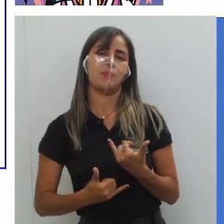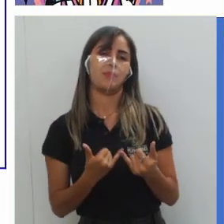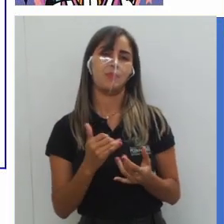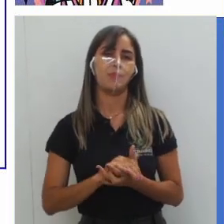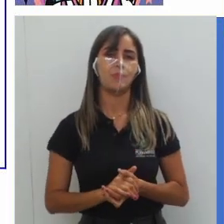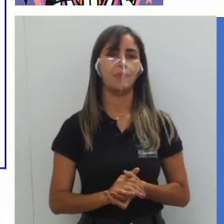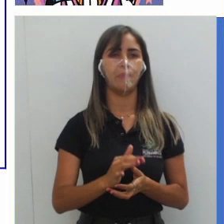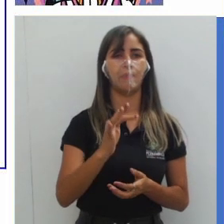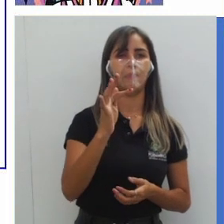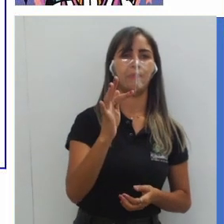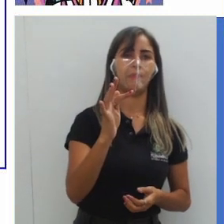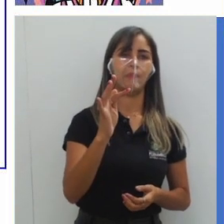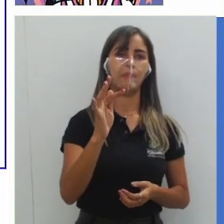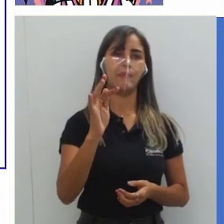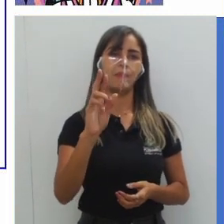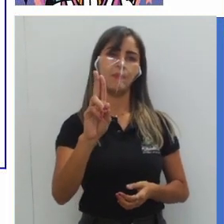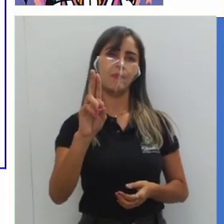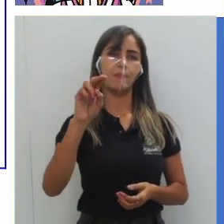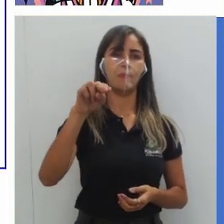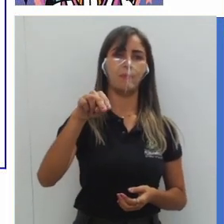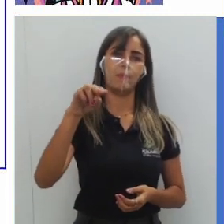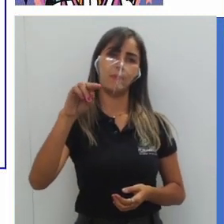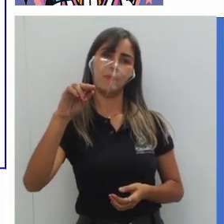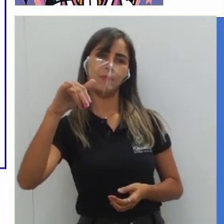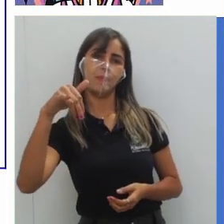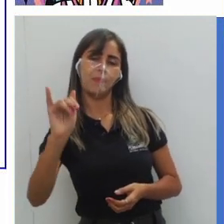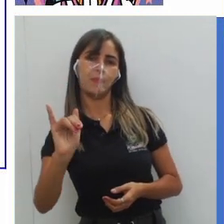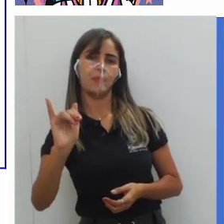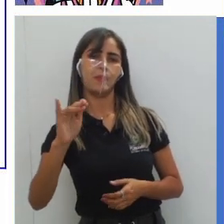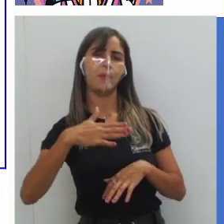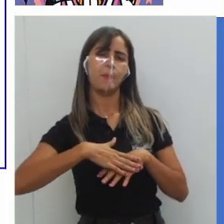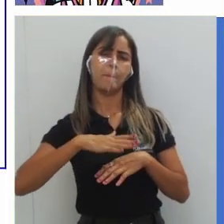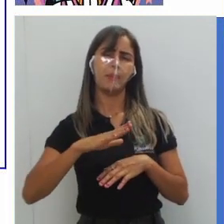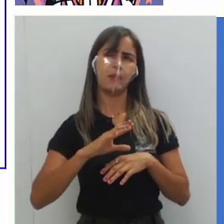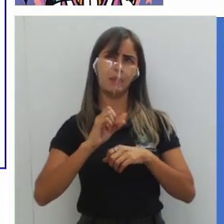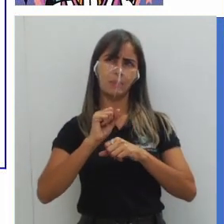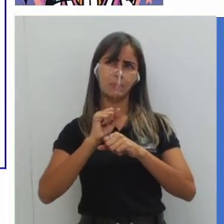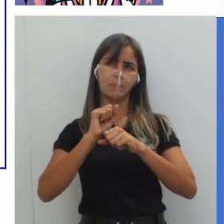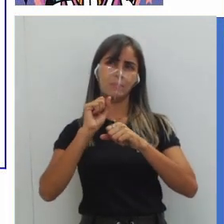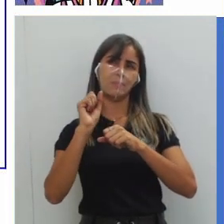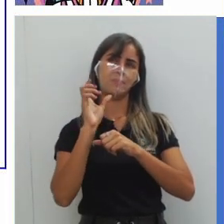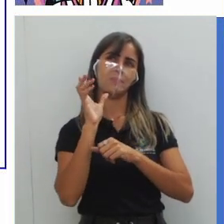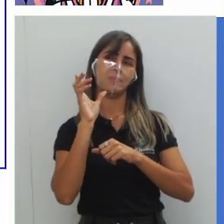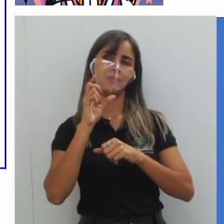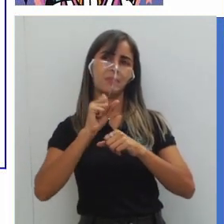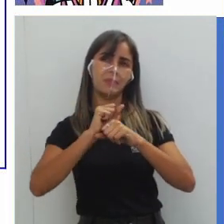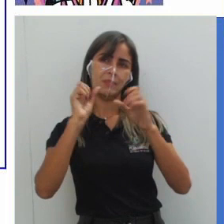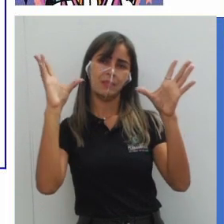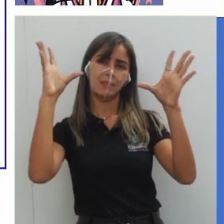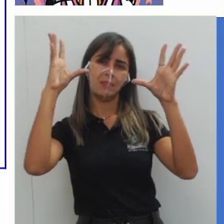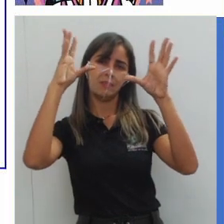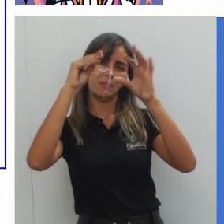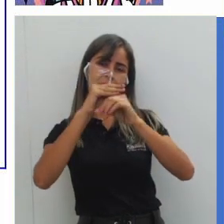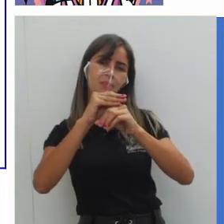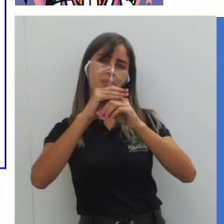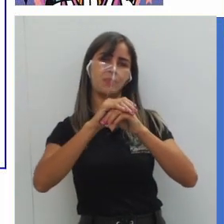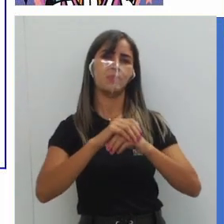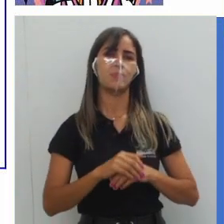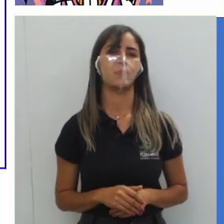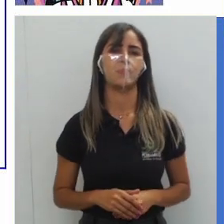funny, fica funnier. Se é algo que é mais cedo que alguma outra coisa, ele